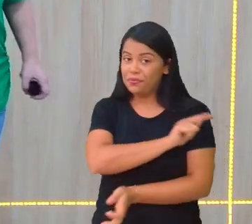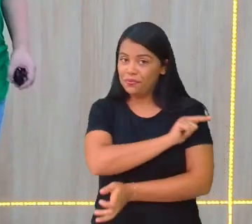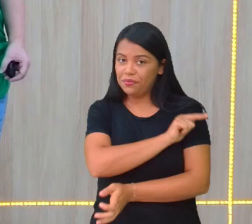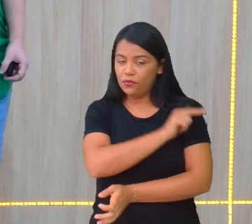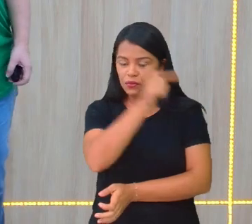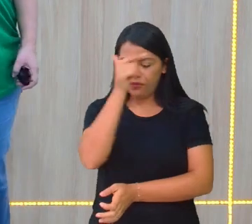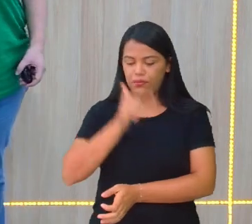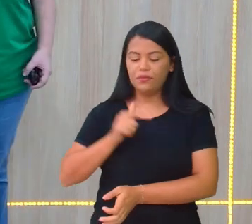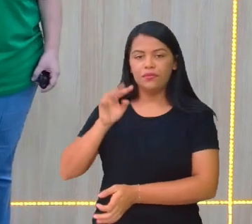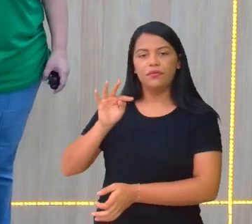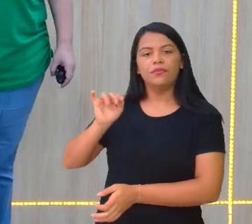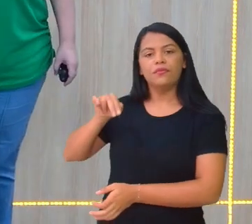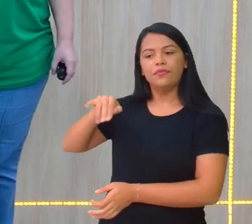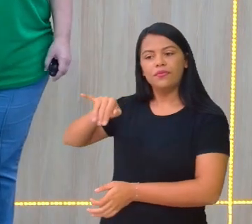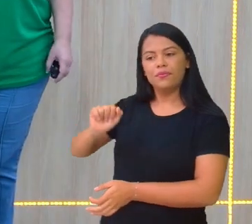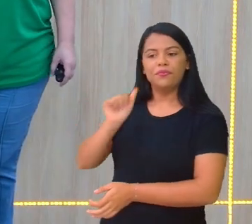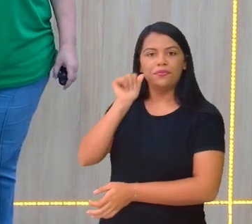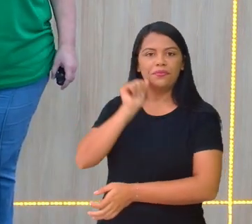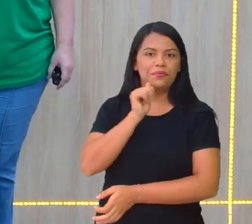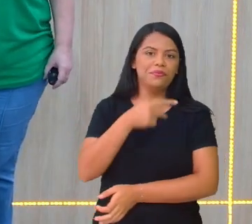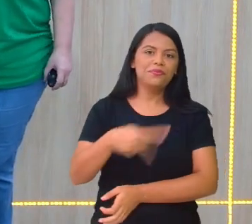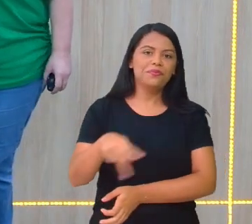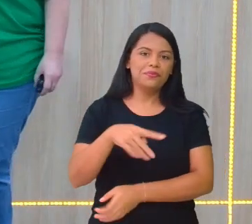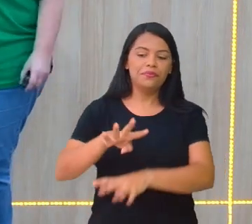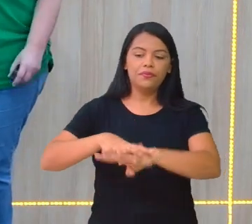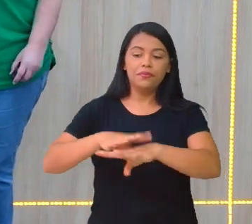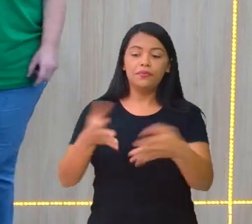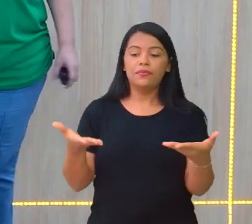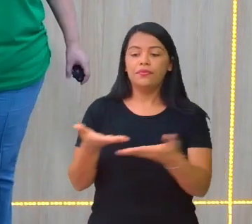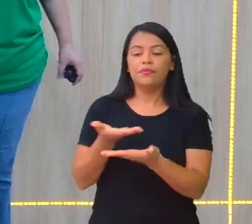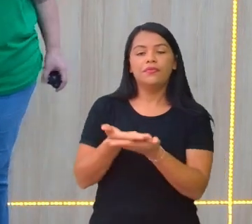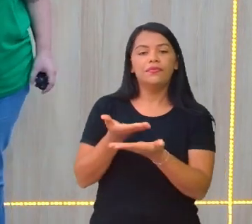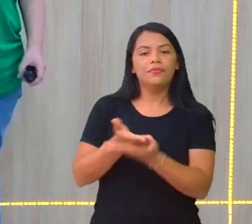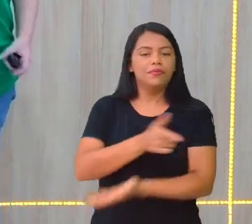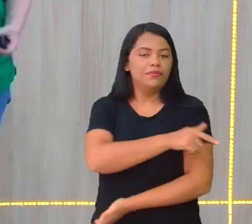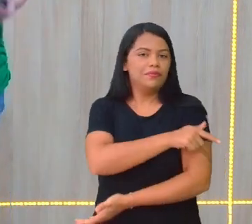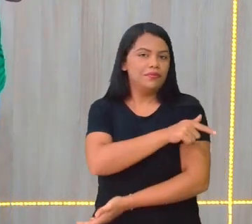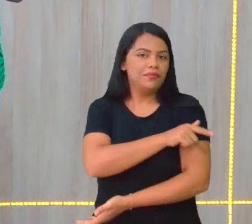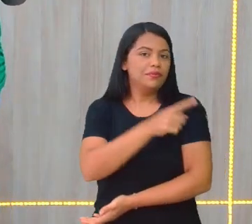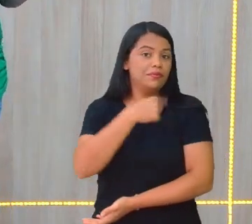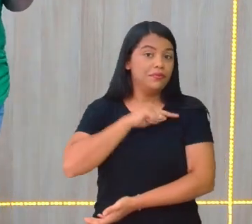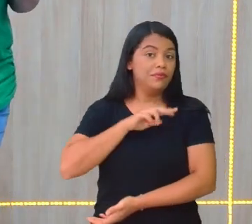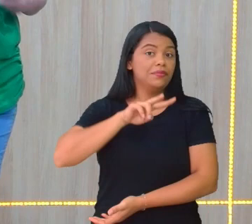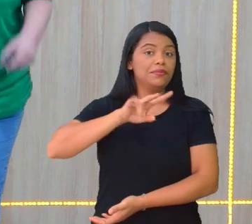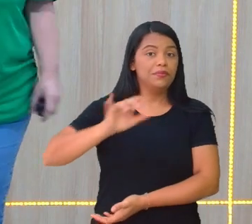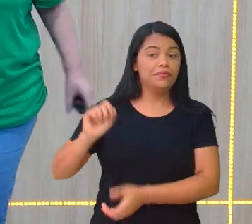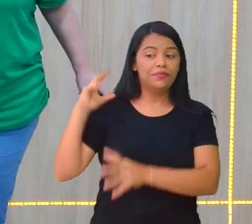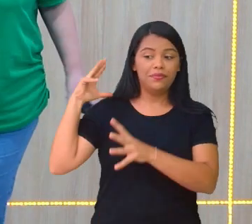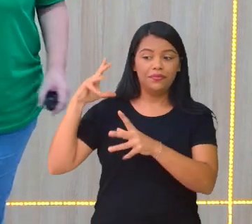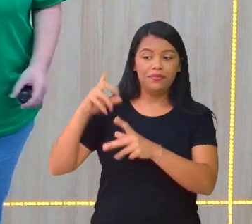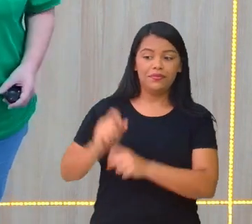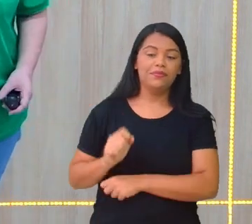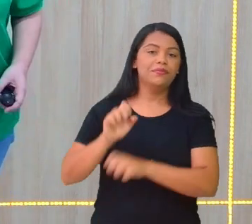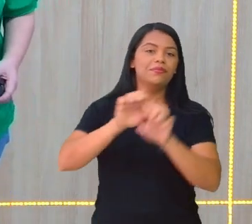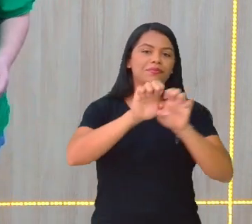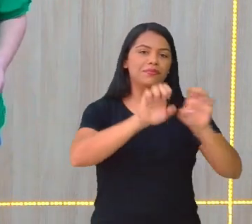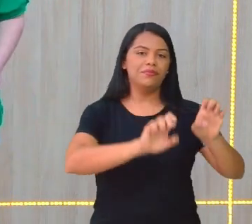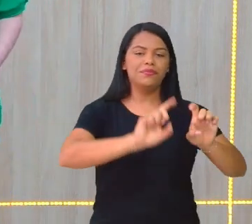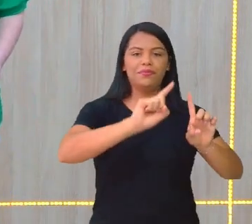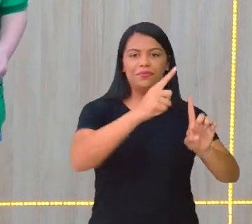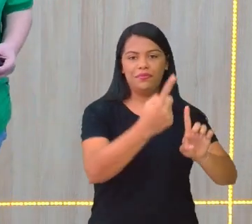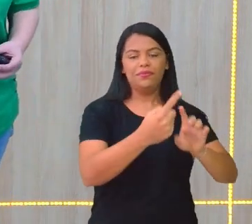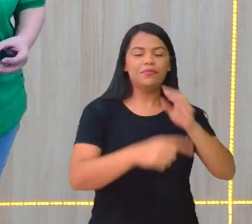Paredes, sou professora de matemática e hoje, aqui, na aula do 7º ano, vamos recordar a equação do primeiro